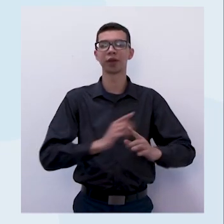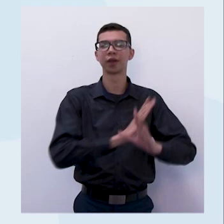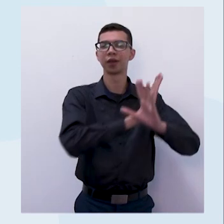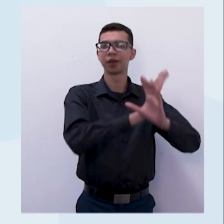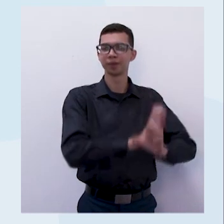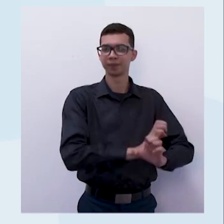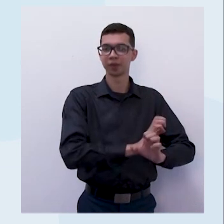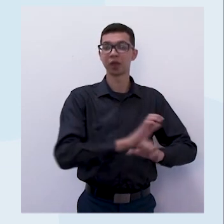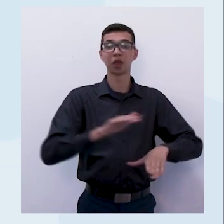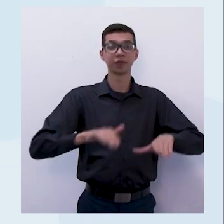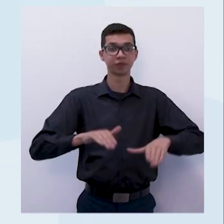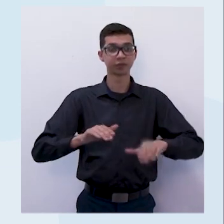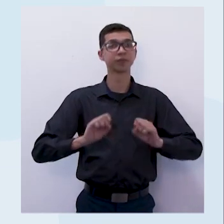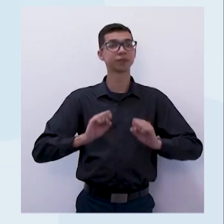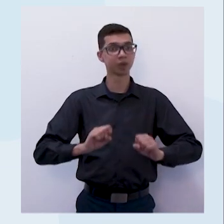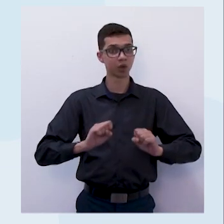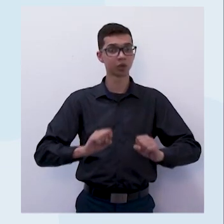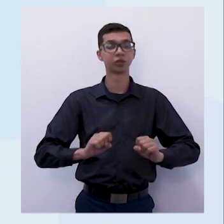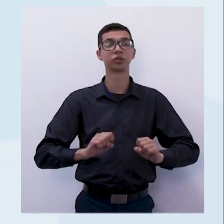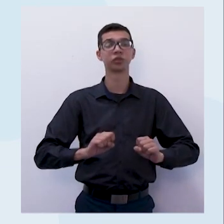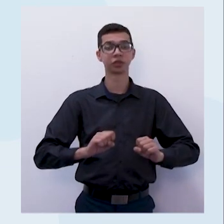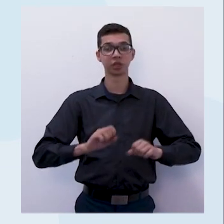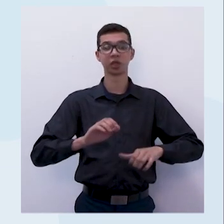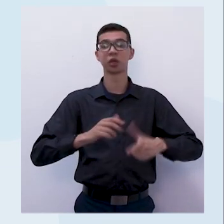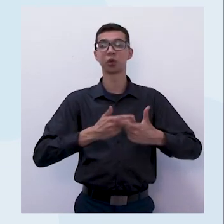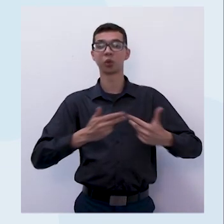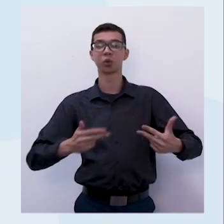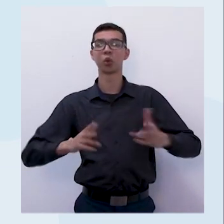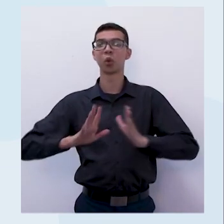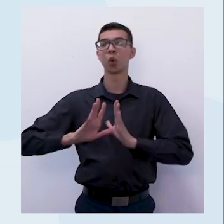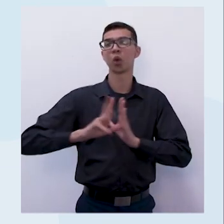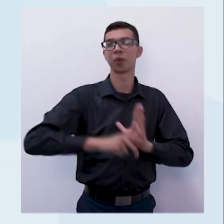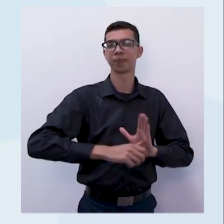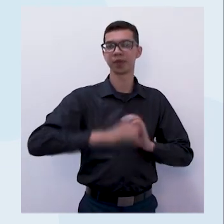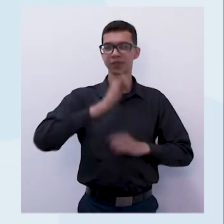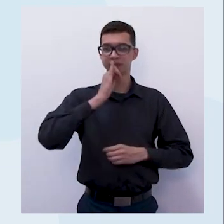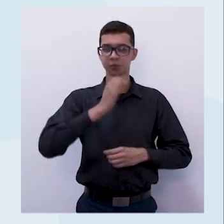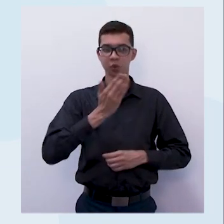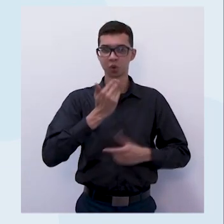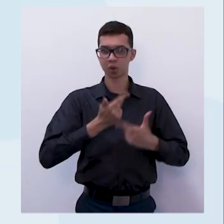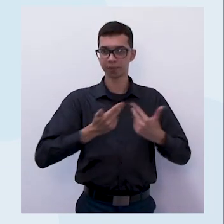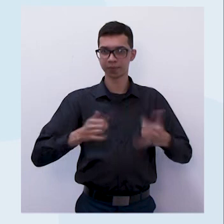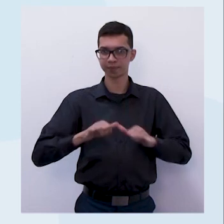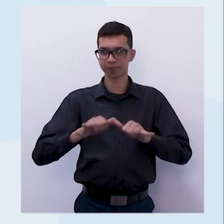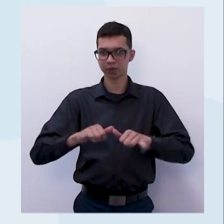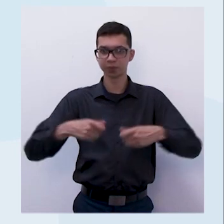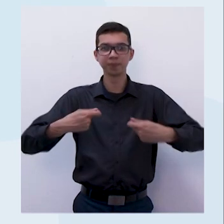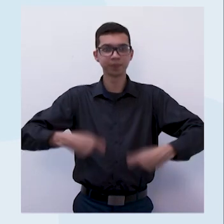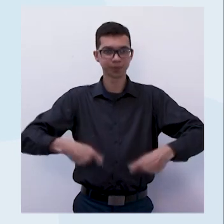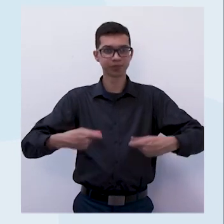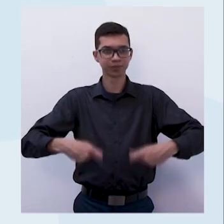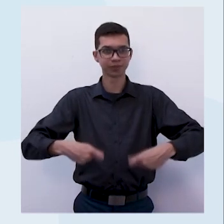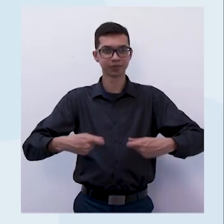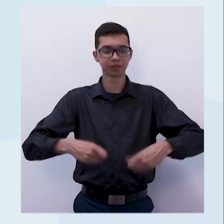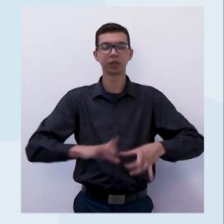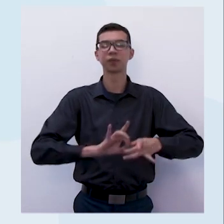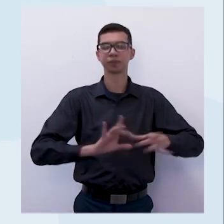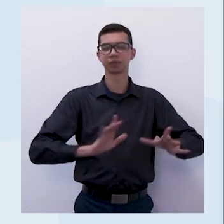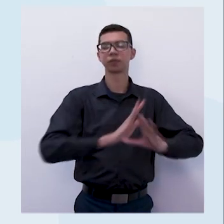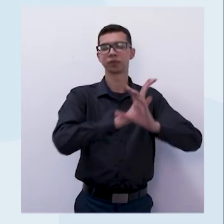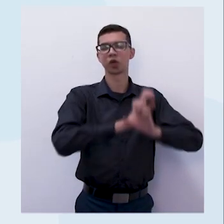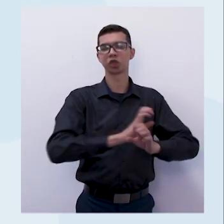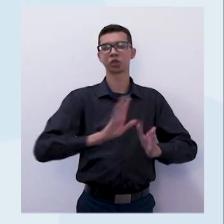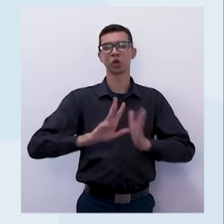até roubar para sobreviver, vejam bem. Se ele precisar roubar um alimento no mercado, alguma coisa assim, ele